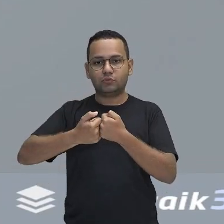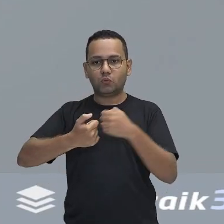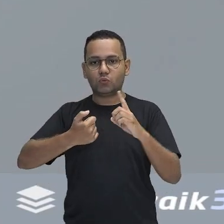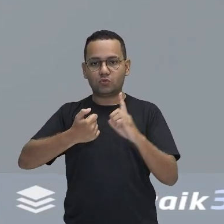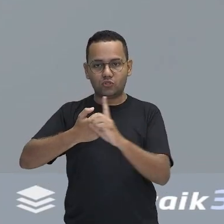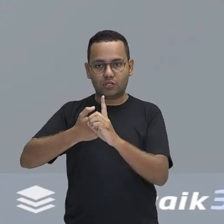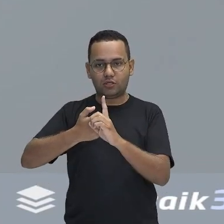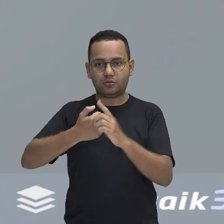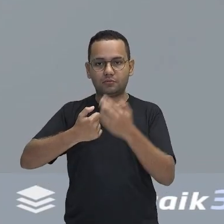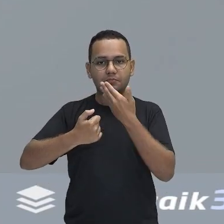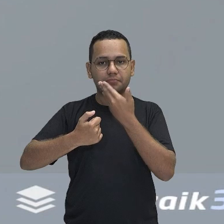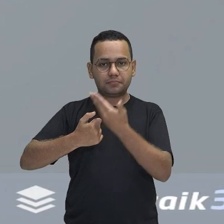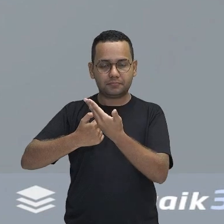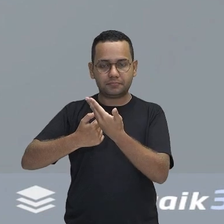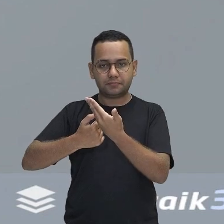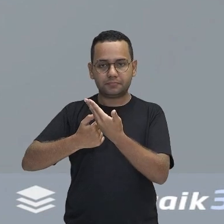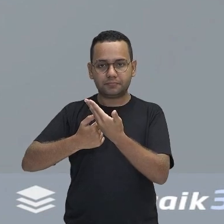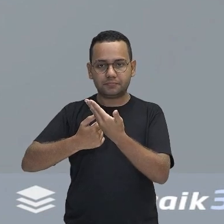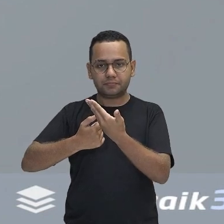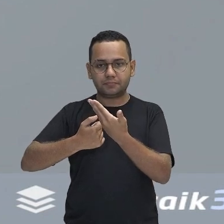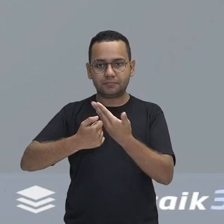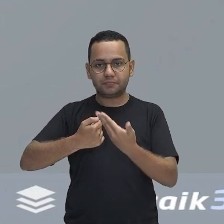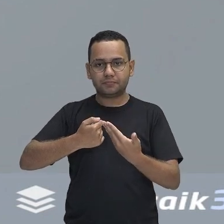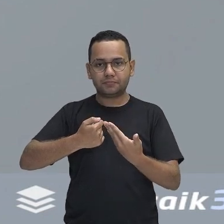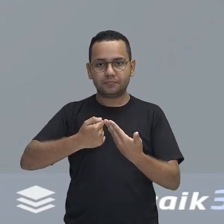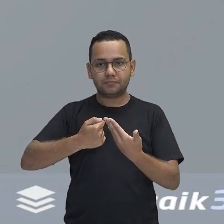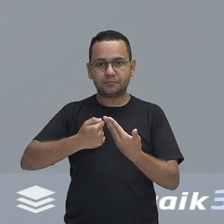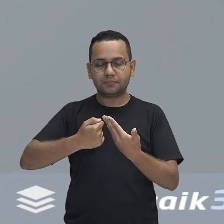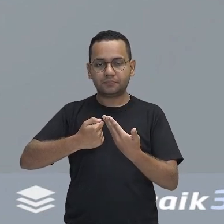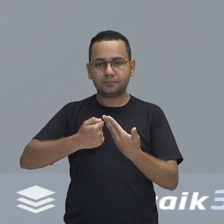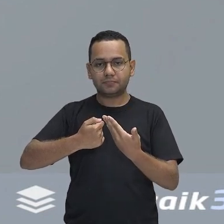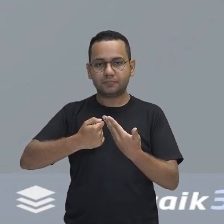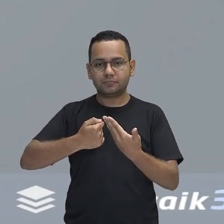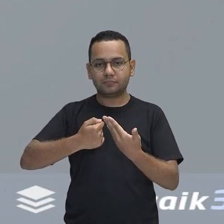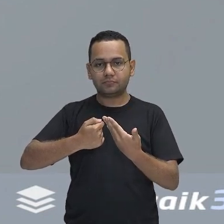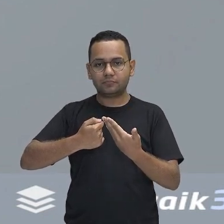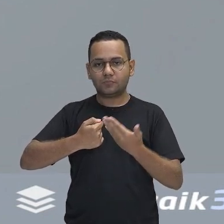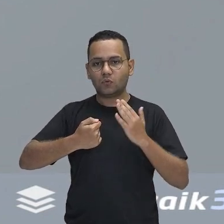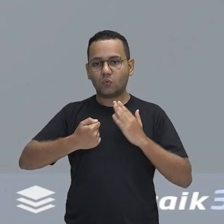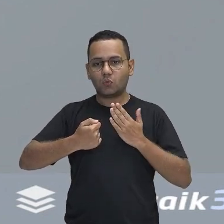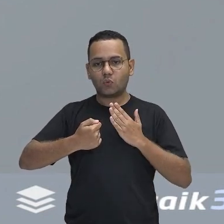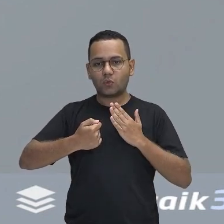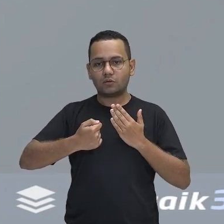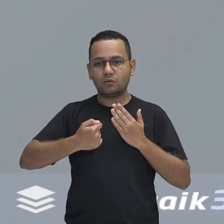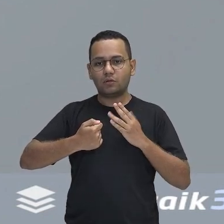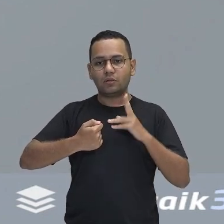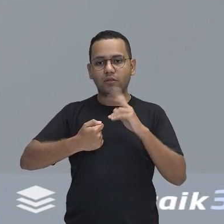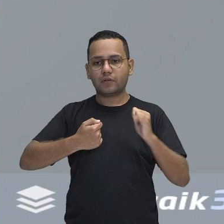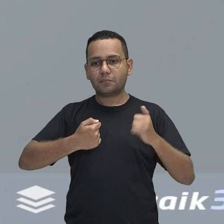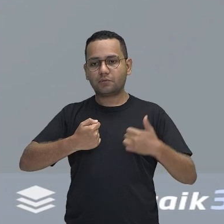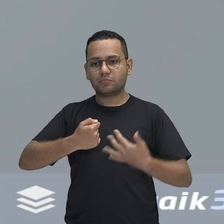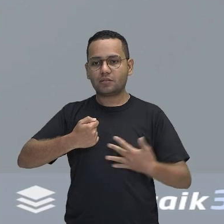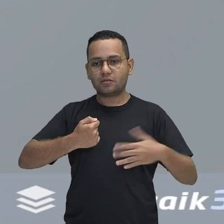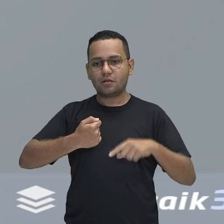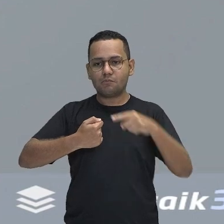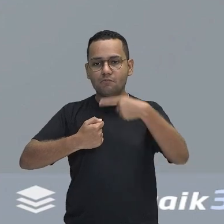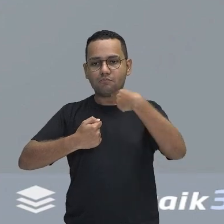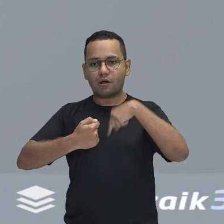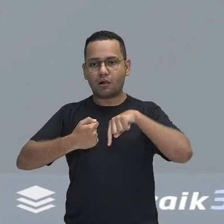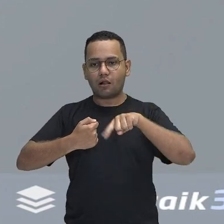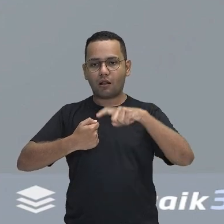o ventrículo direito e indo do coração para os nossos tecidos e